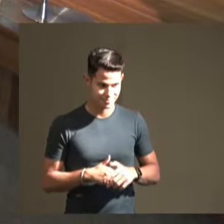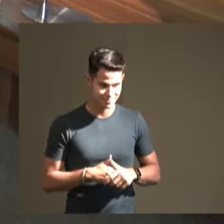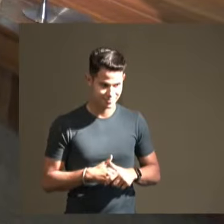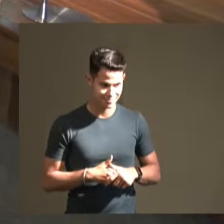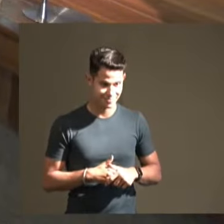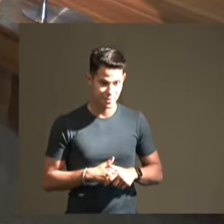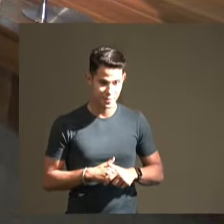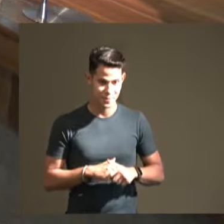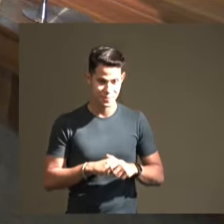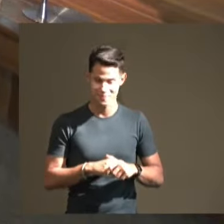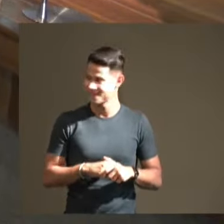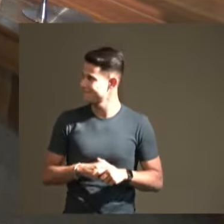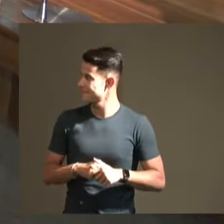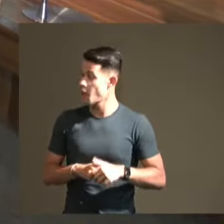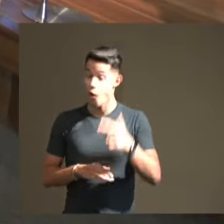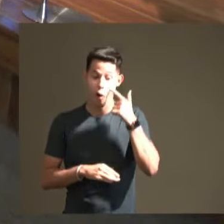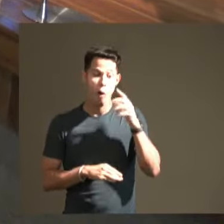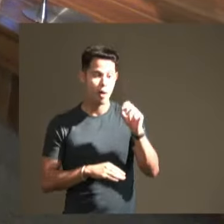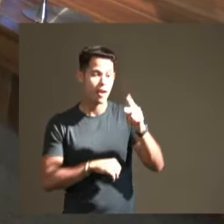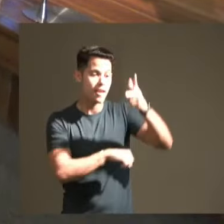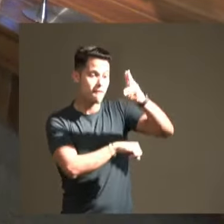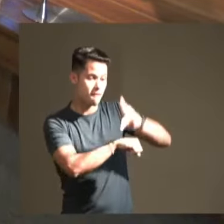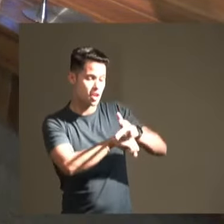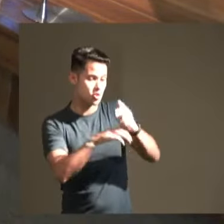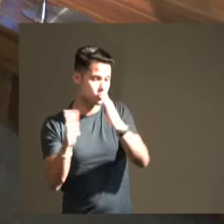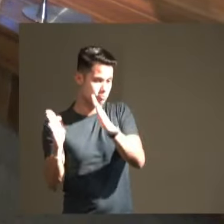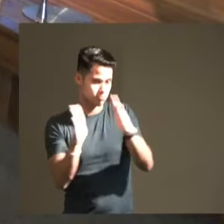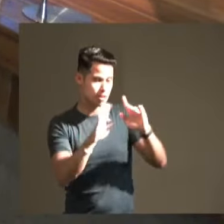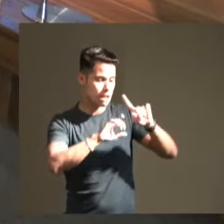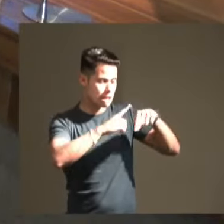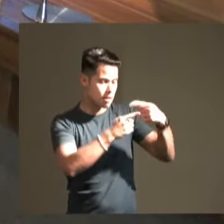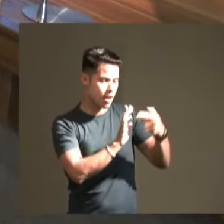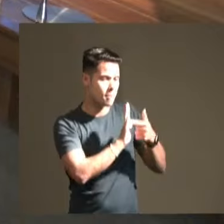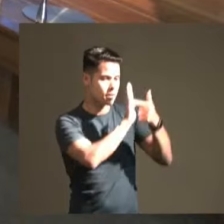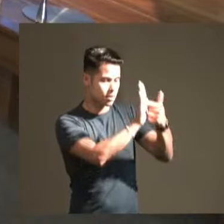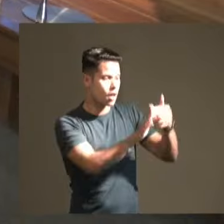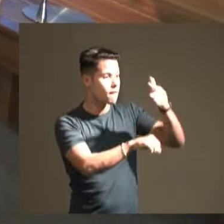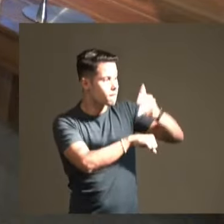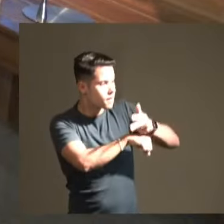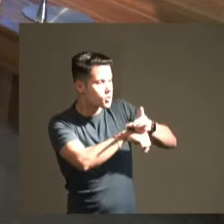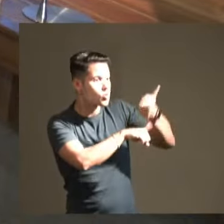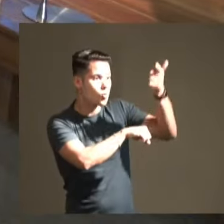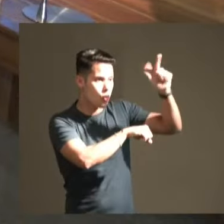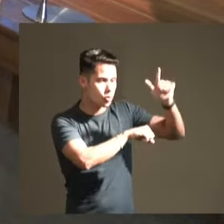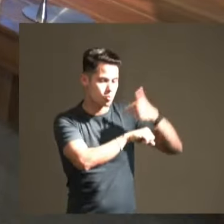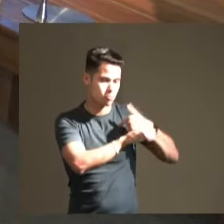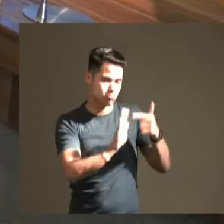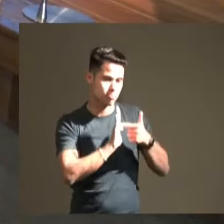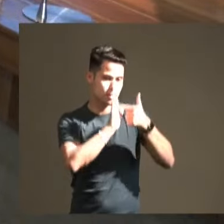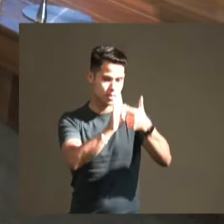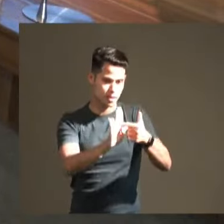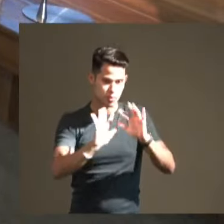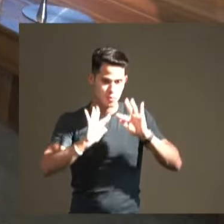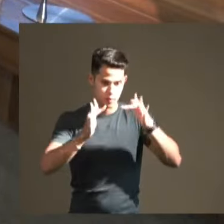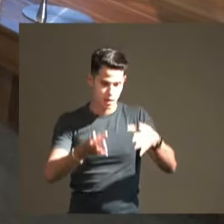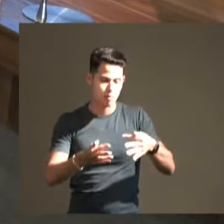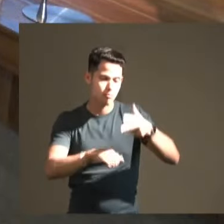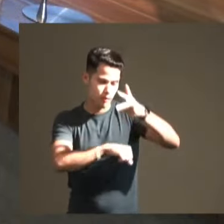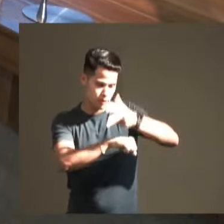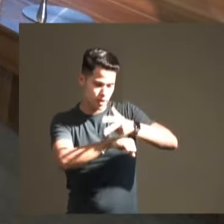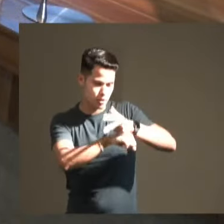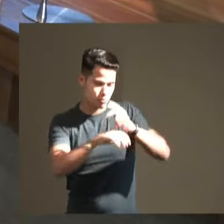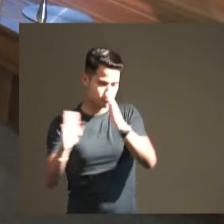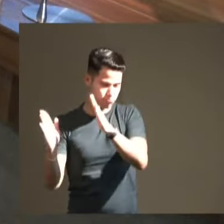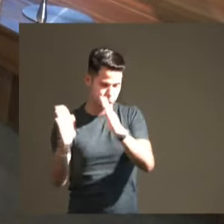Então vamos fazer o seguinte, coloca o vídeo, depois coloca a apresentação e o outro vídeo a gente coloca no final. Põe o vídeo então no